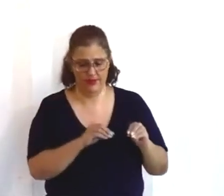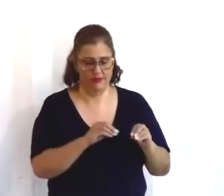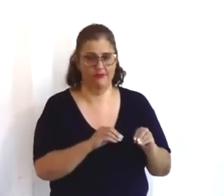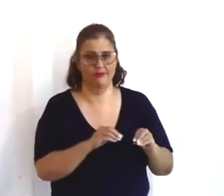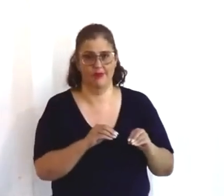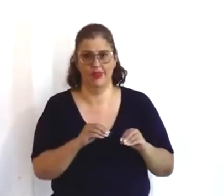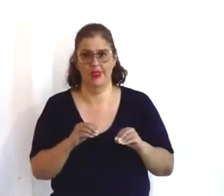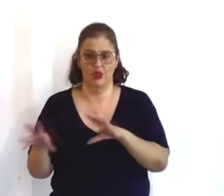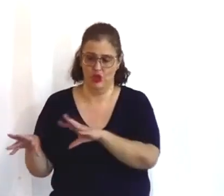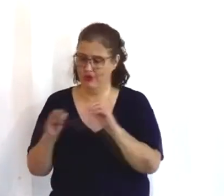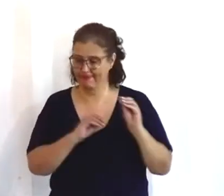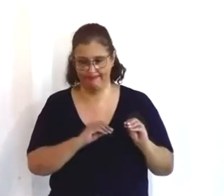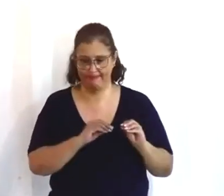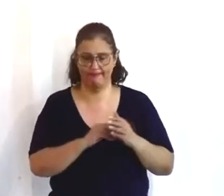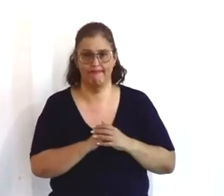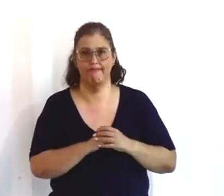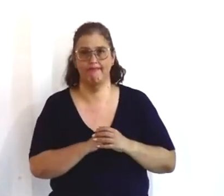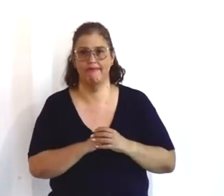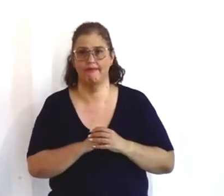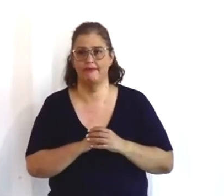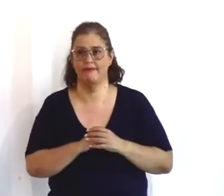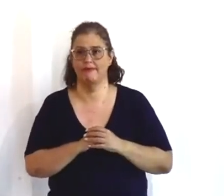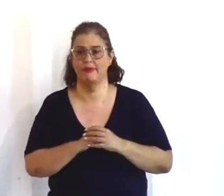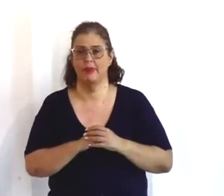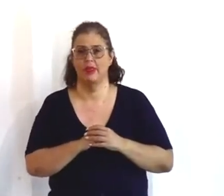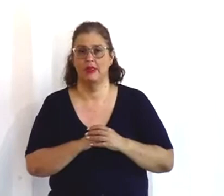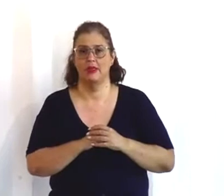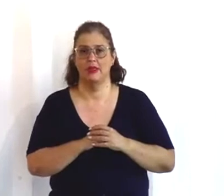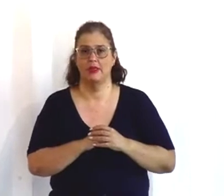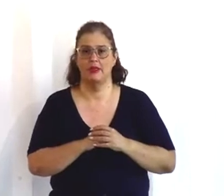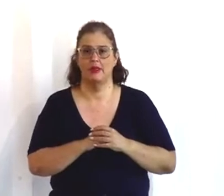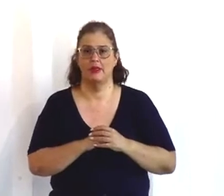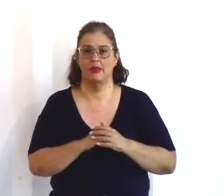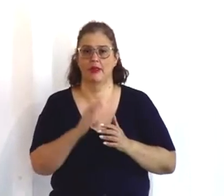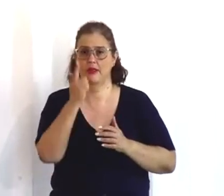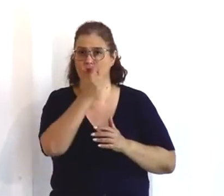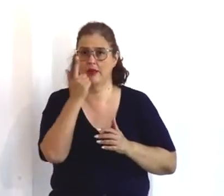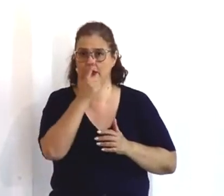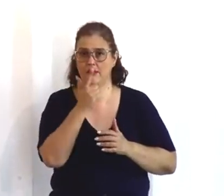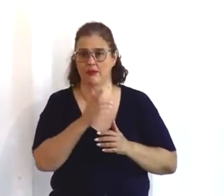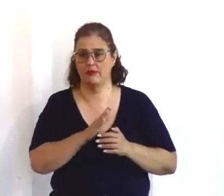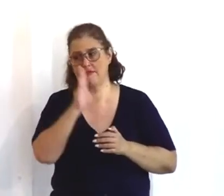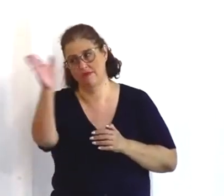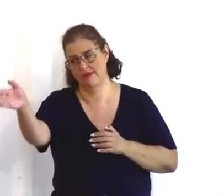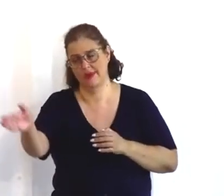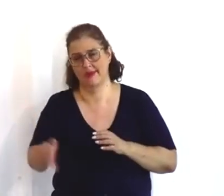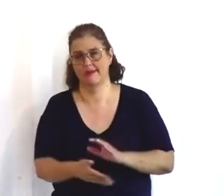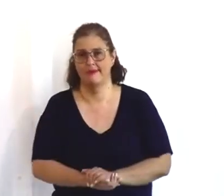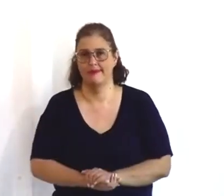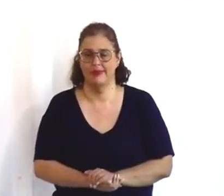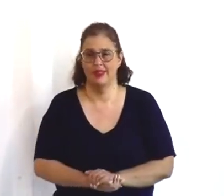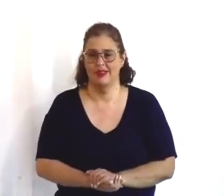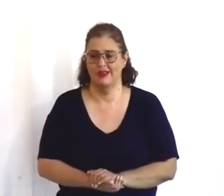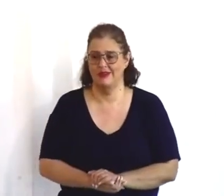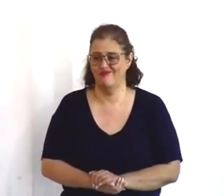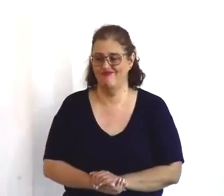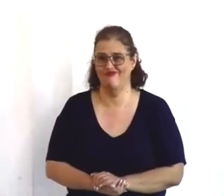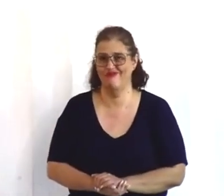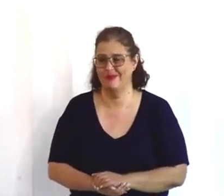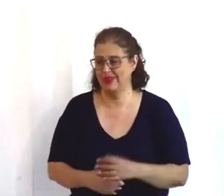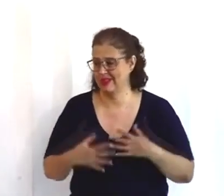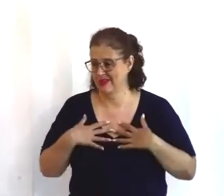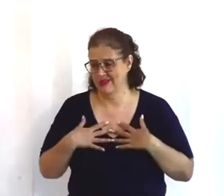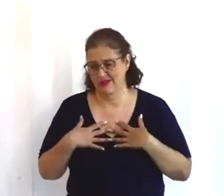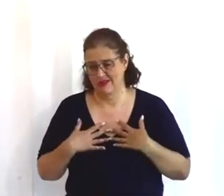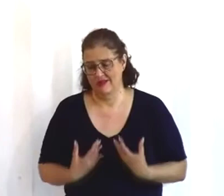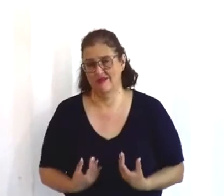Aquela é a hora que apareceu assim, no meu celular: George Canelhas saiu. É como se dissesse assim,